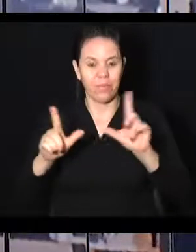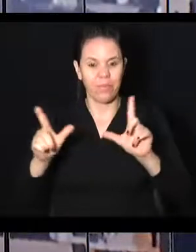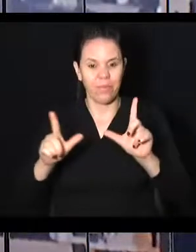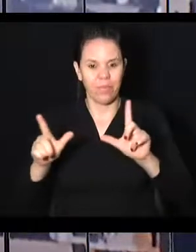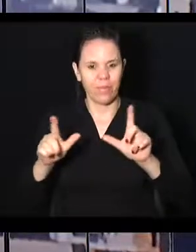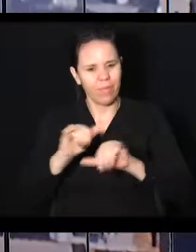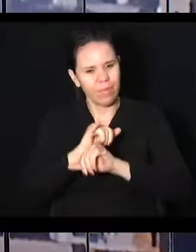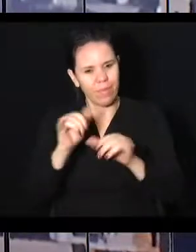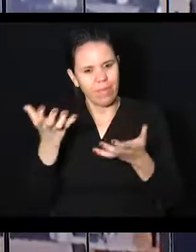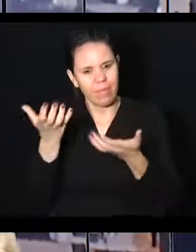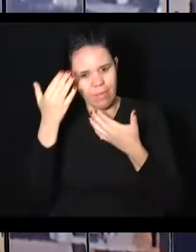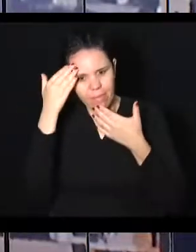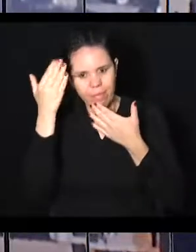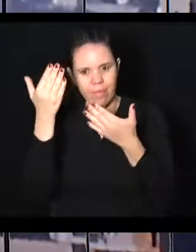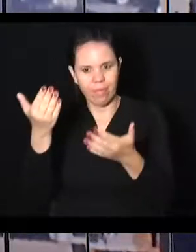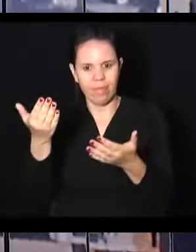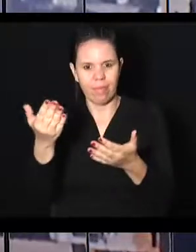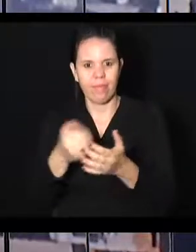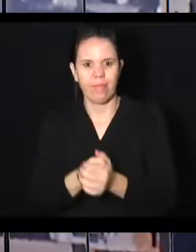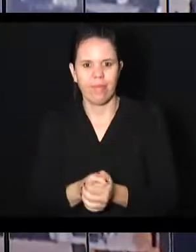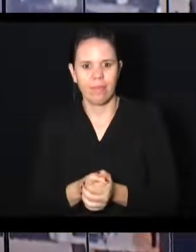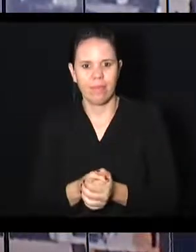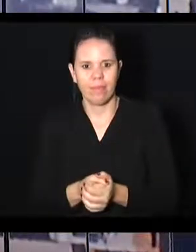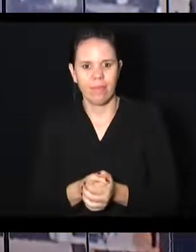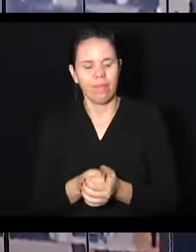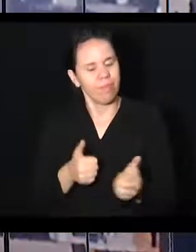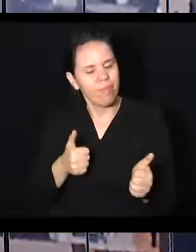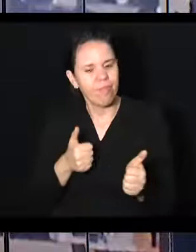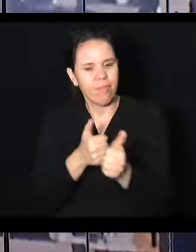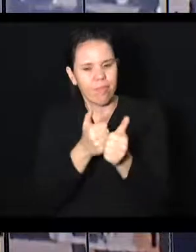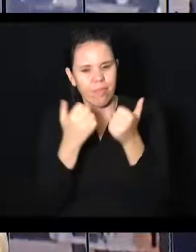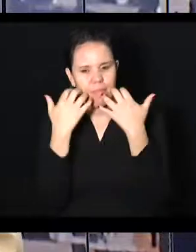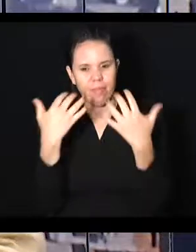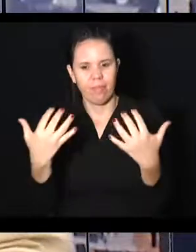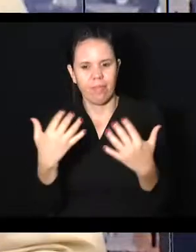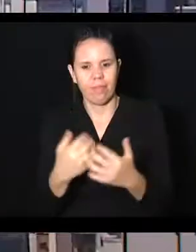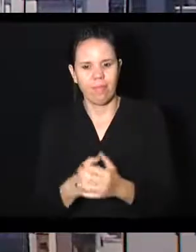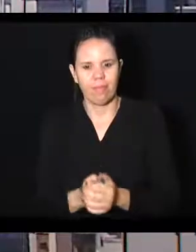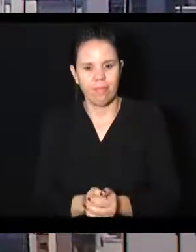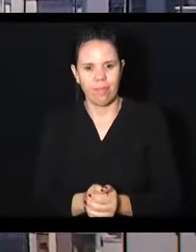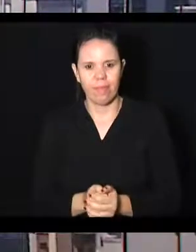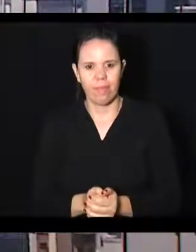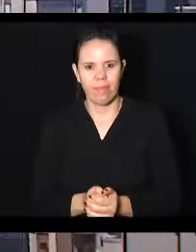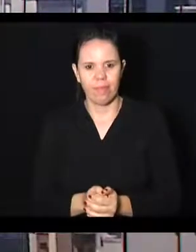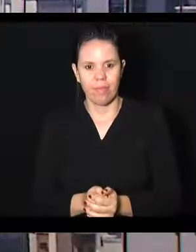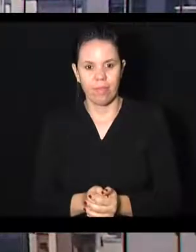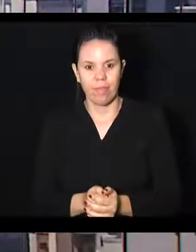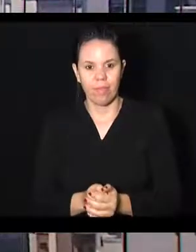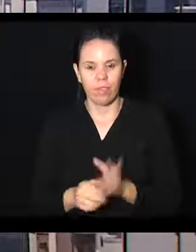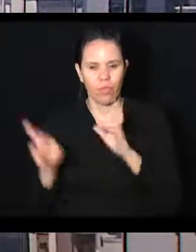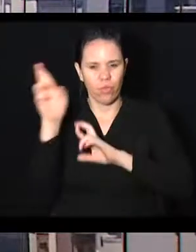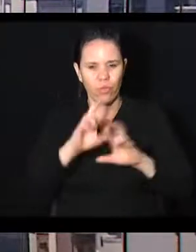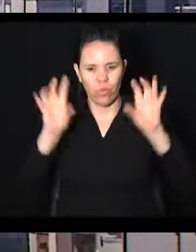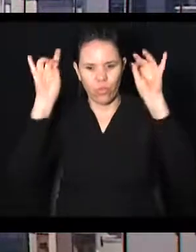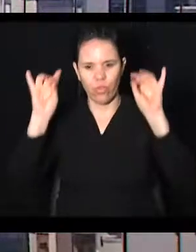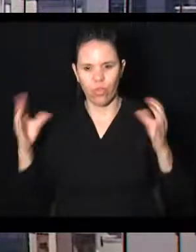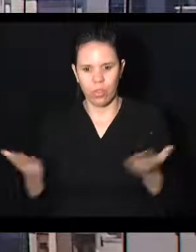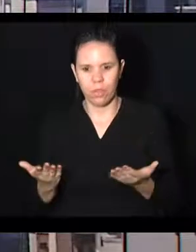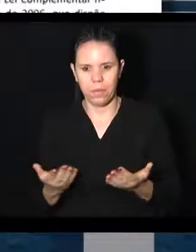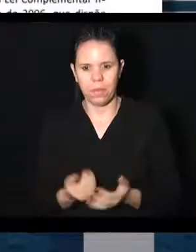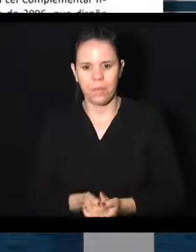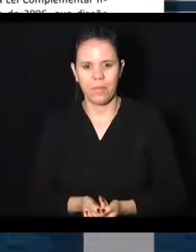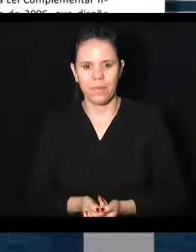Notícia. Quero agradecer desde já a sua companhia e audiência. Confira agora os destaques de